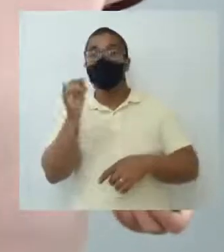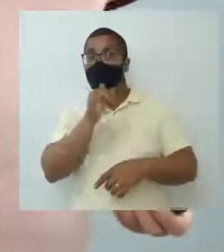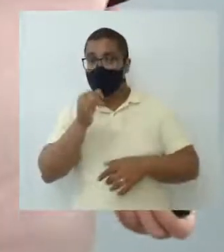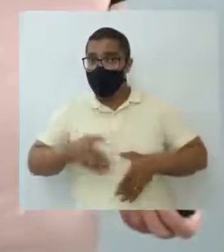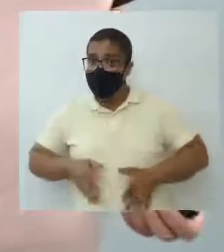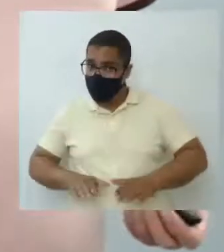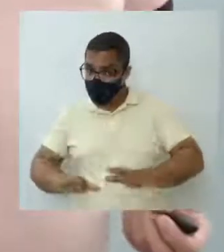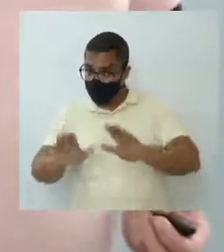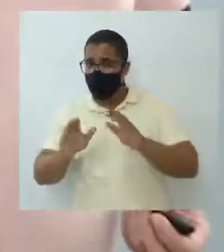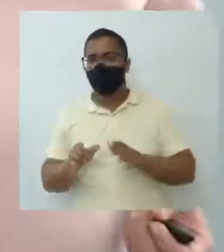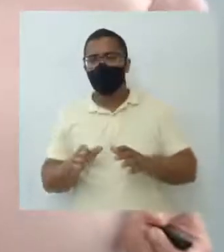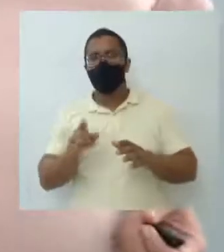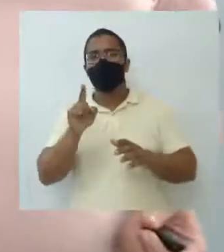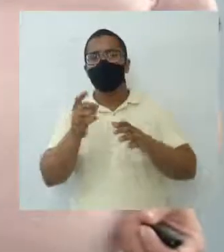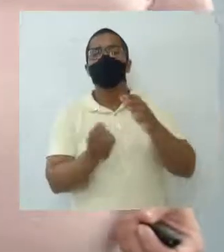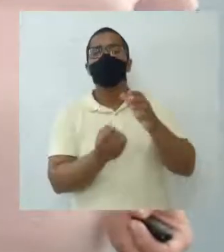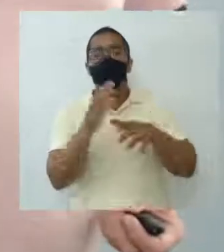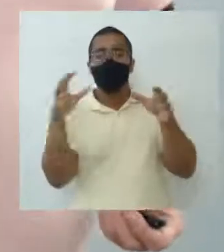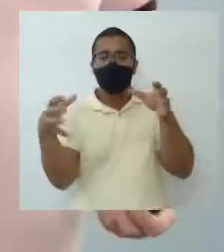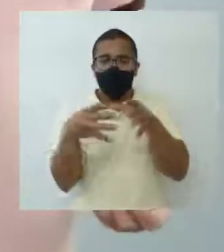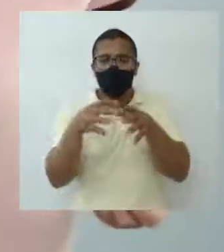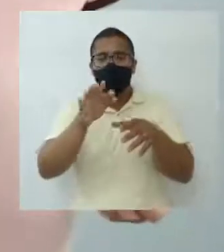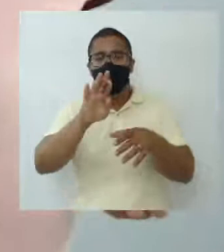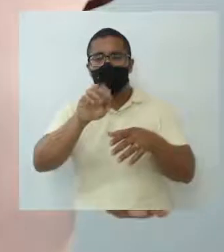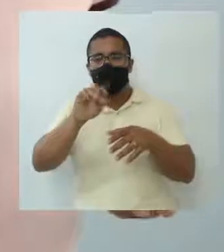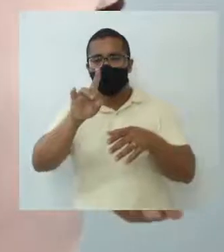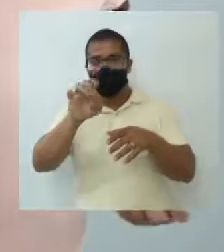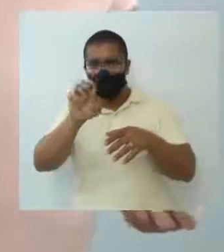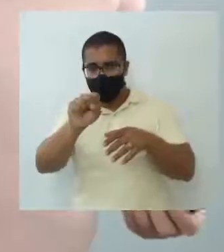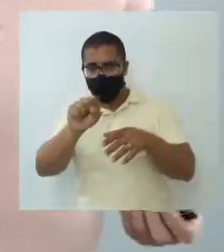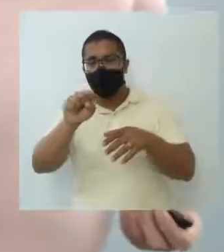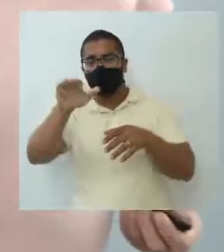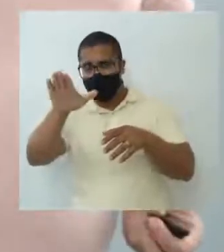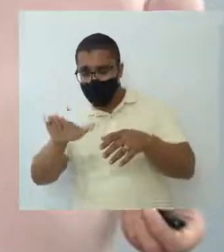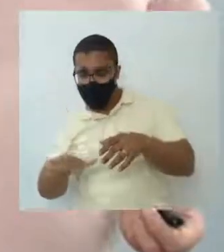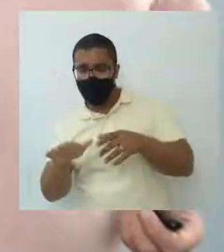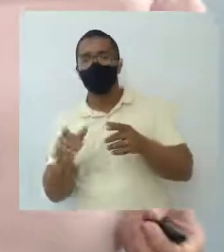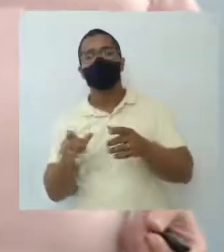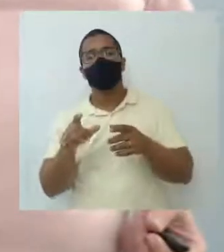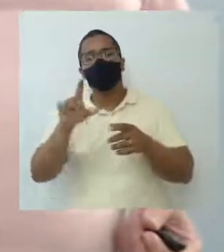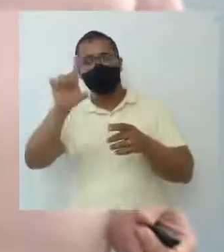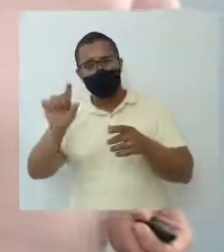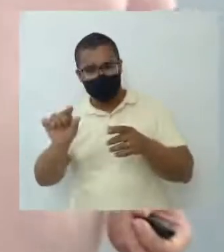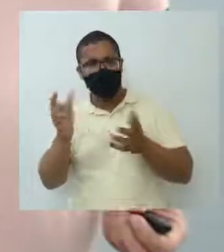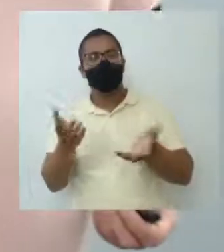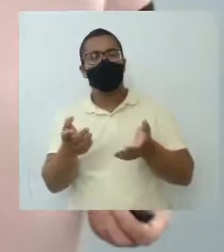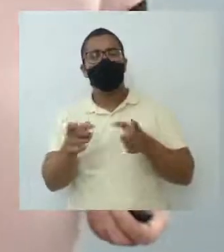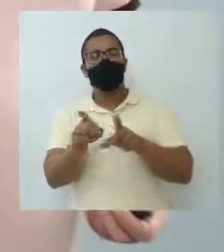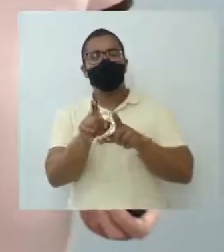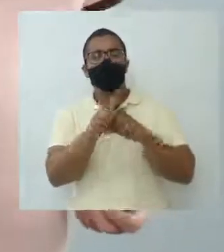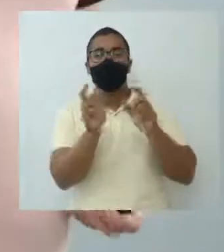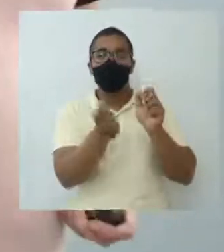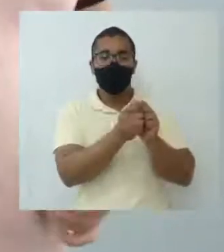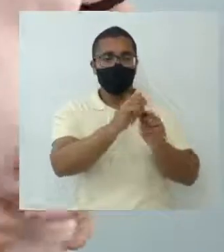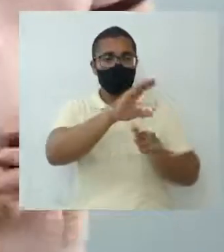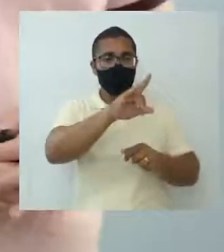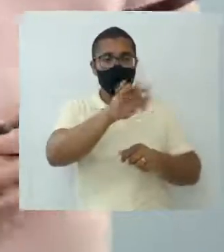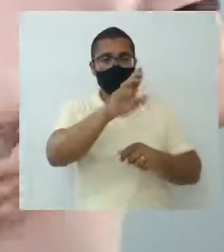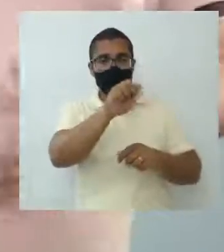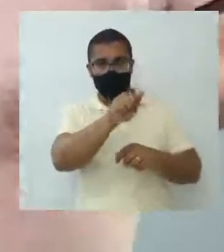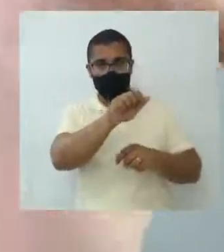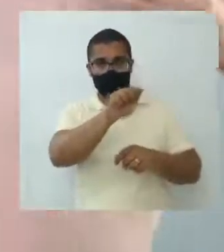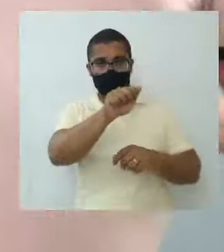a Ordem dos Frades Menores e também, junto com Clara de Assis, funda as